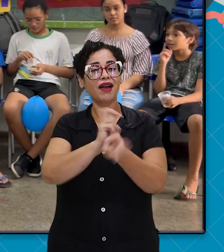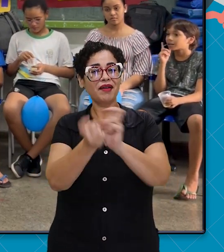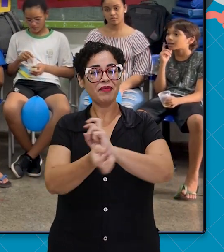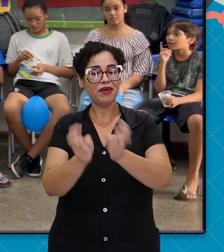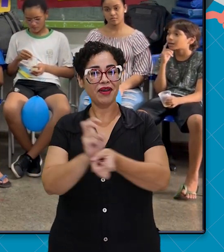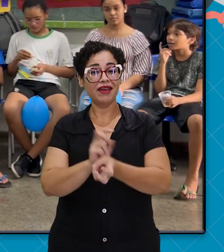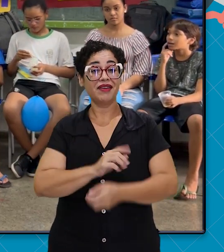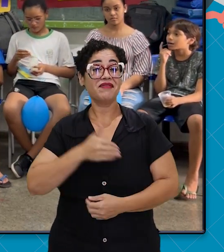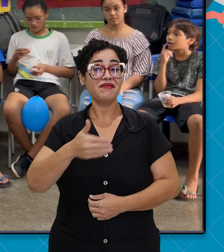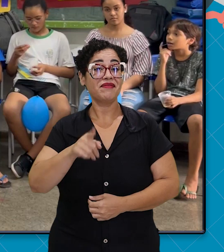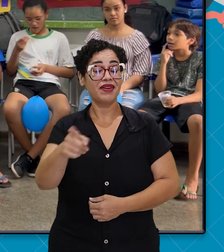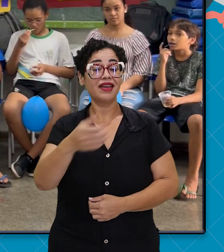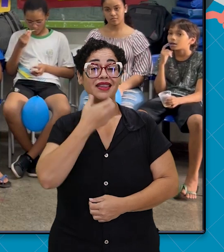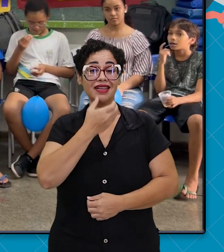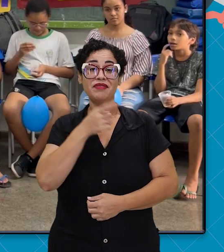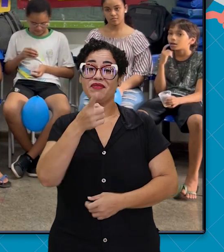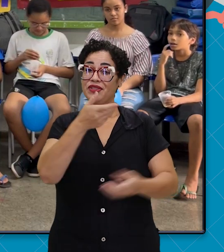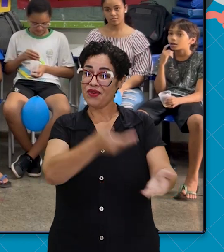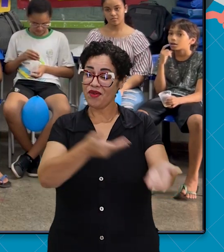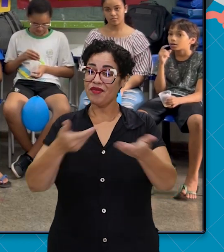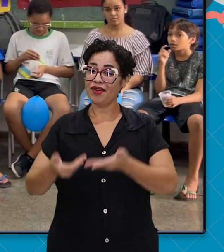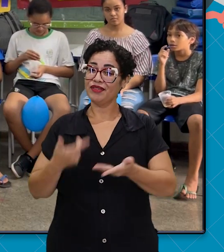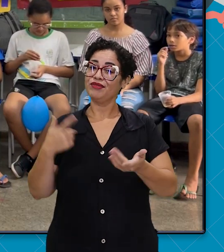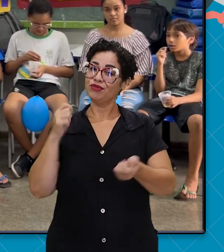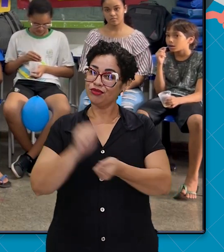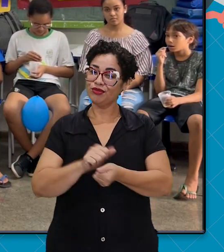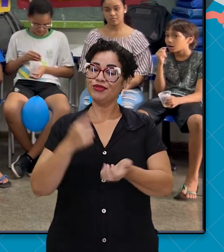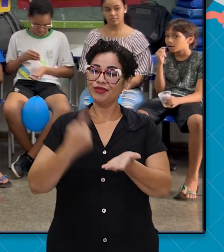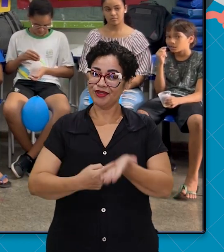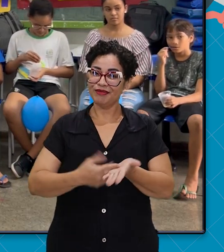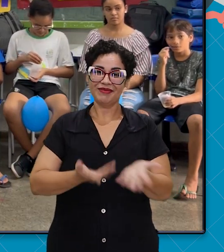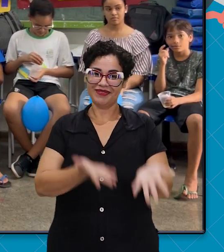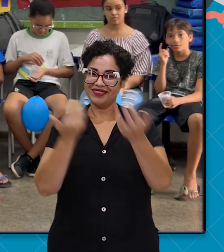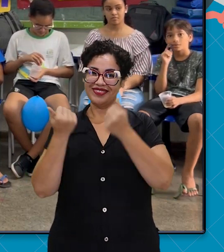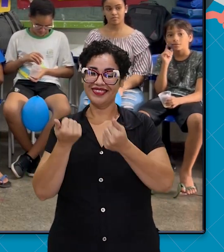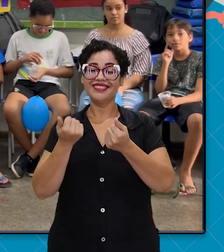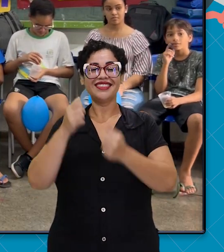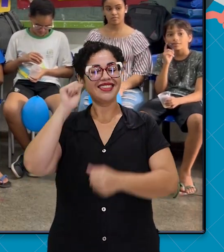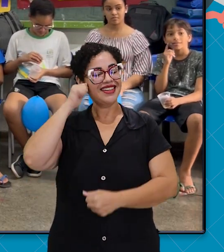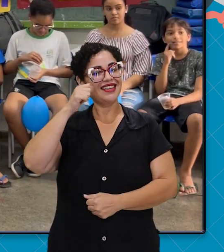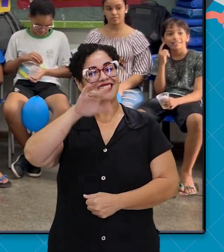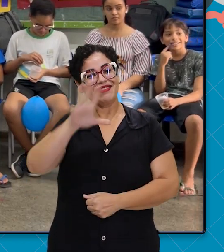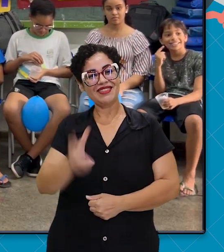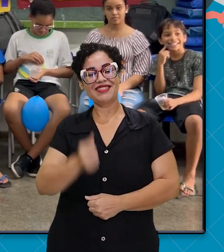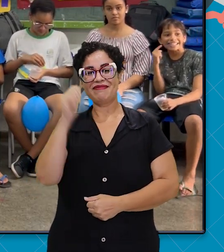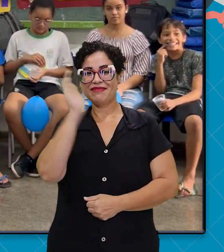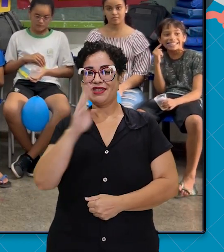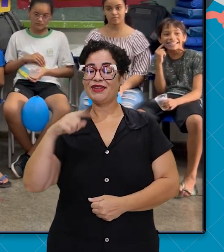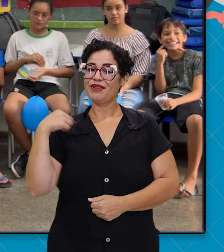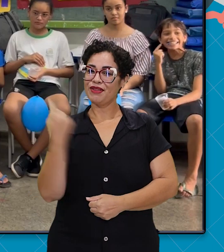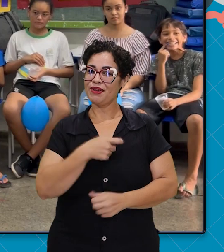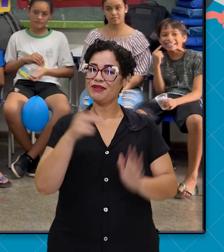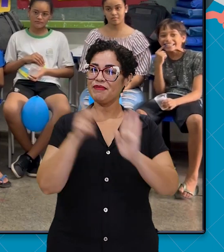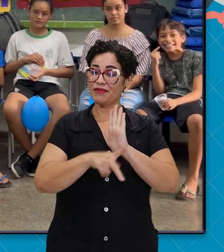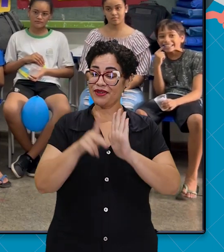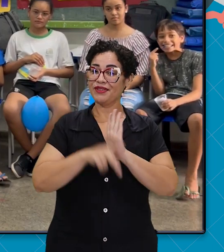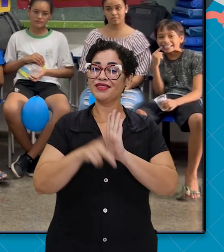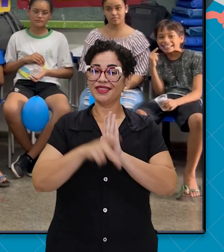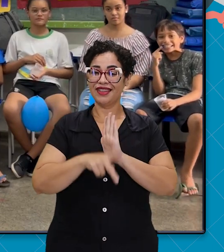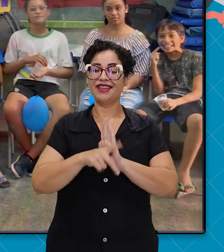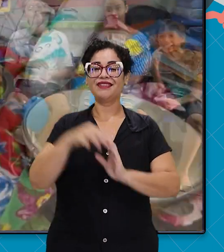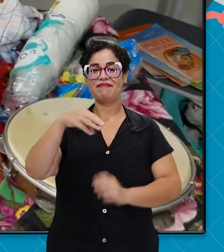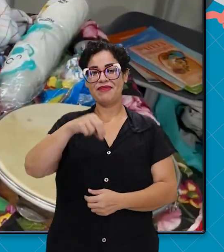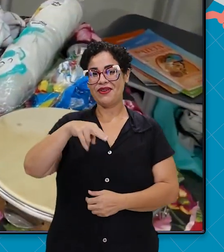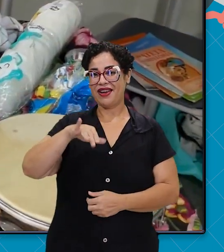que vai ser lá em dezembro. E você está convidado para estar conosco novamente. Vamos lá? Africanidades Brasileira, o nosso projeto Mônica